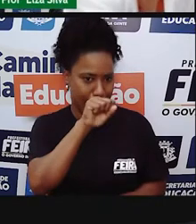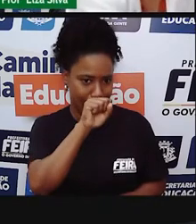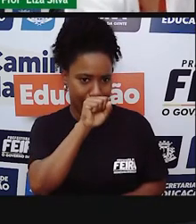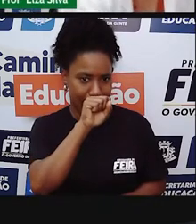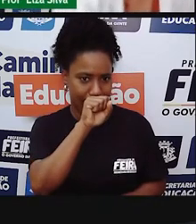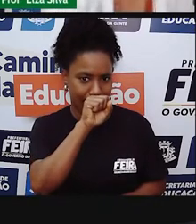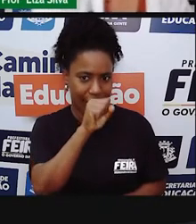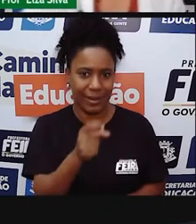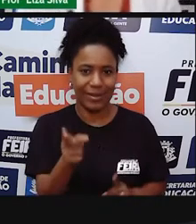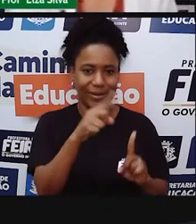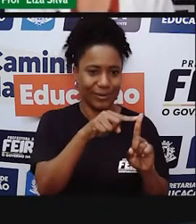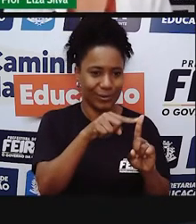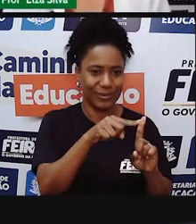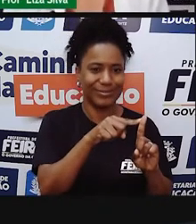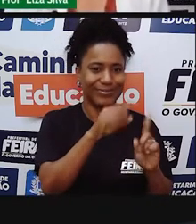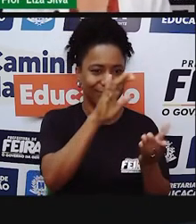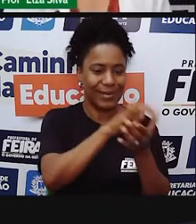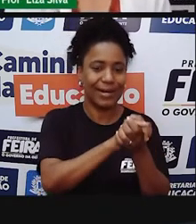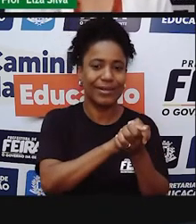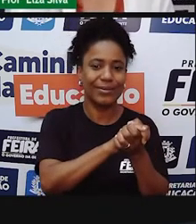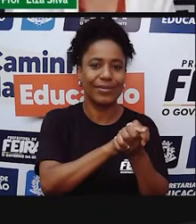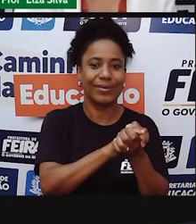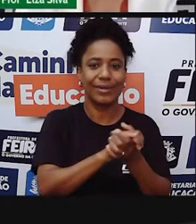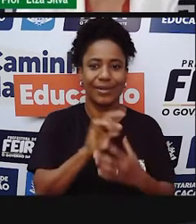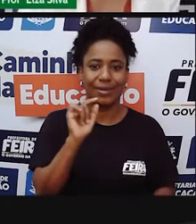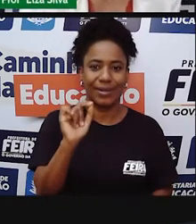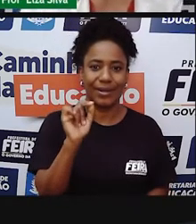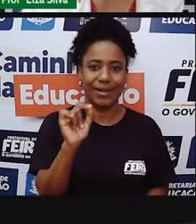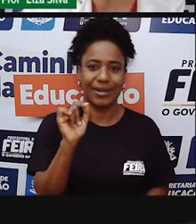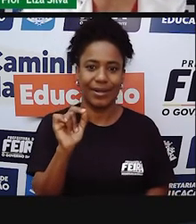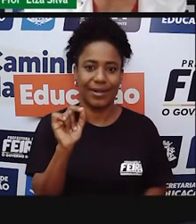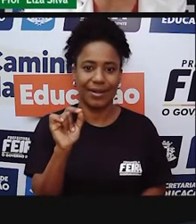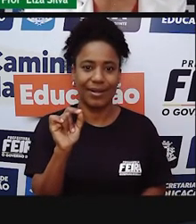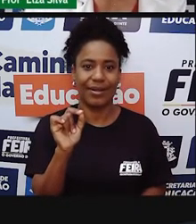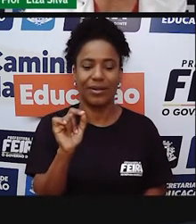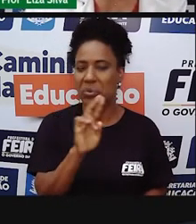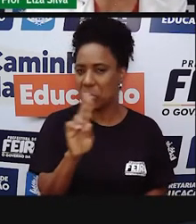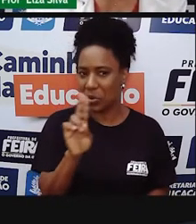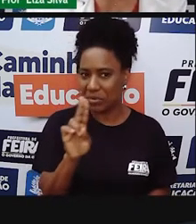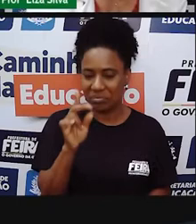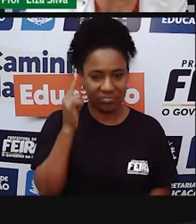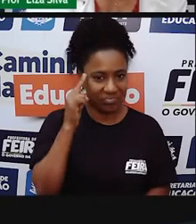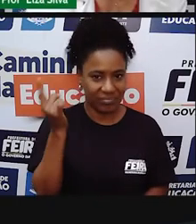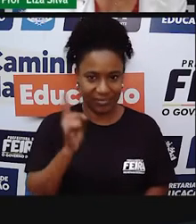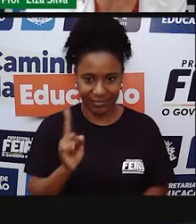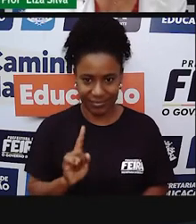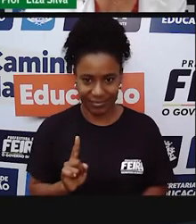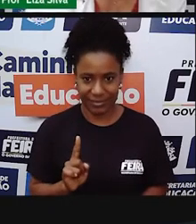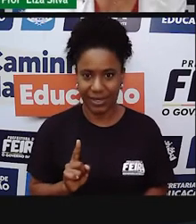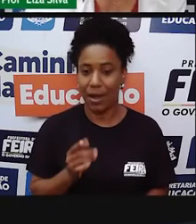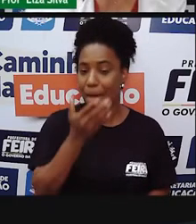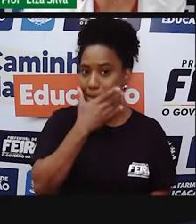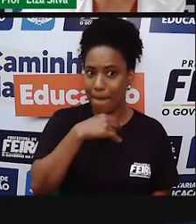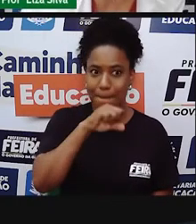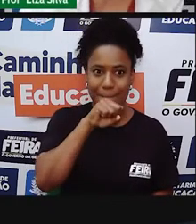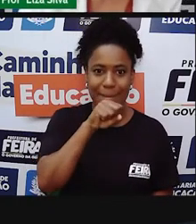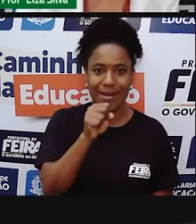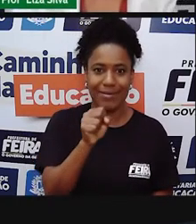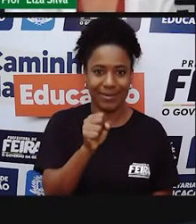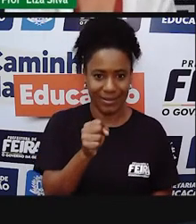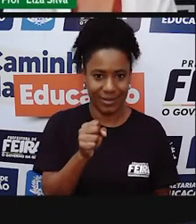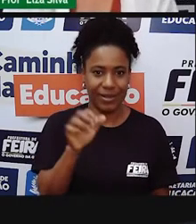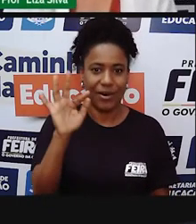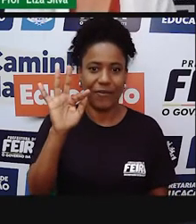Abraham. Não sei como é que se pronuncia no desenho, eu não assisto muito Simpsons, whatever. Então, ele é o pai do Homer, certo? Então, ele é o